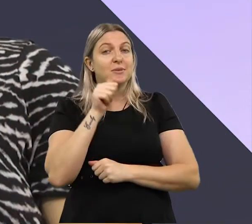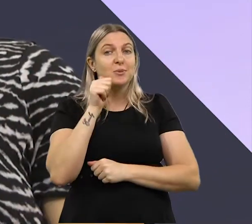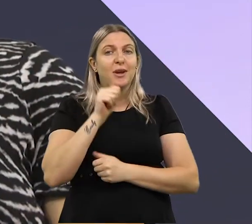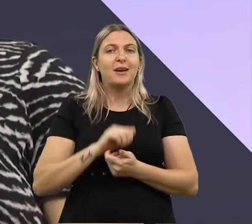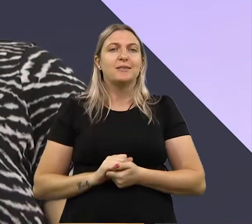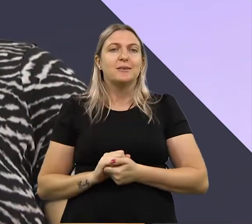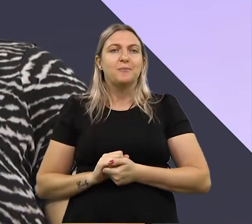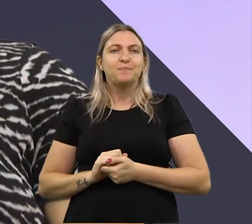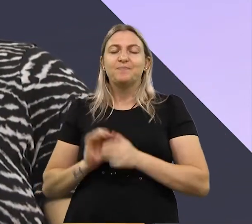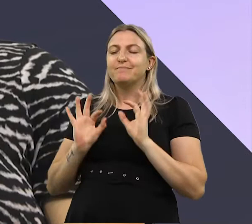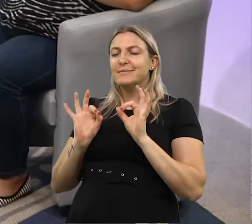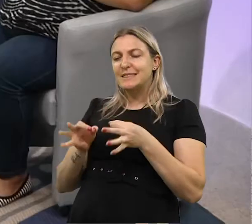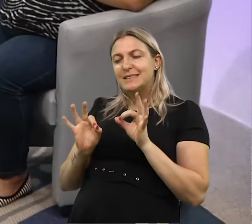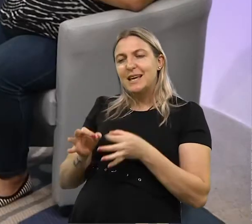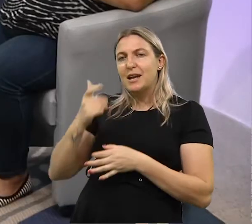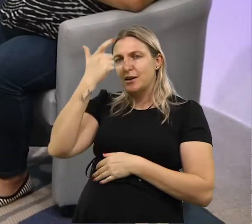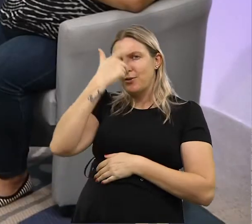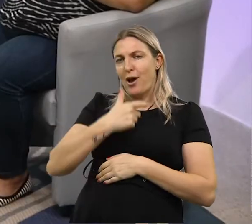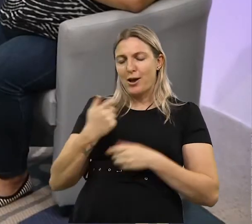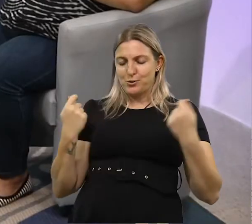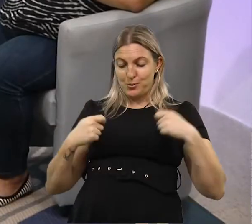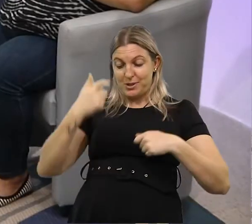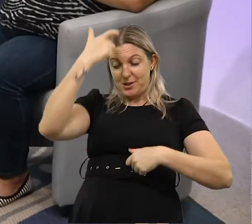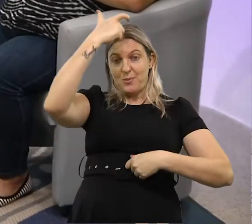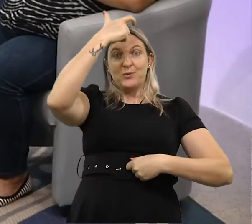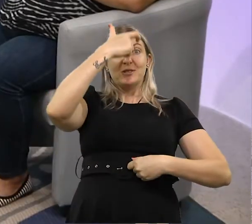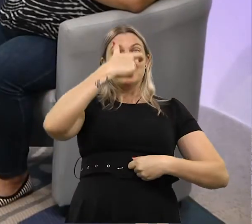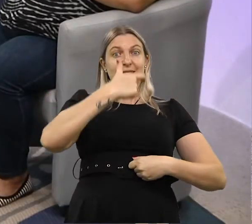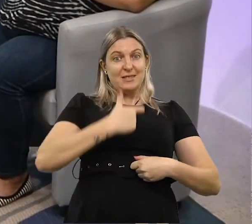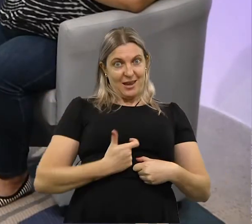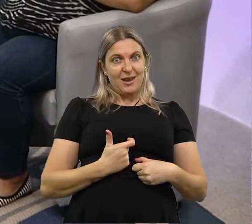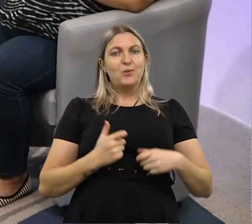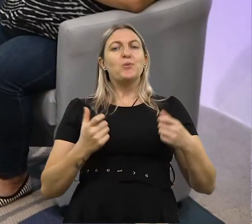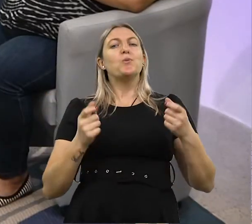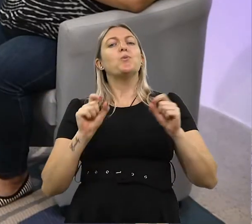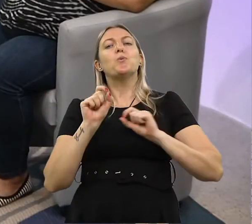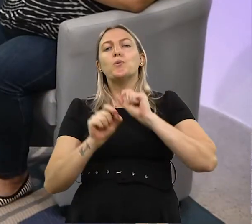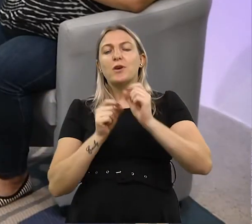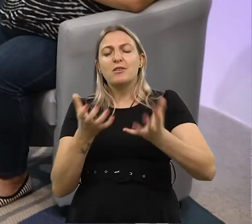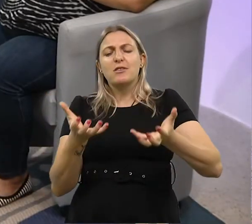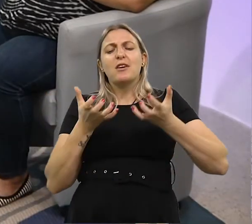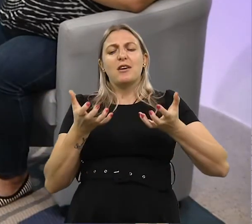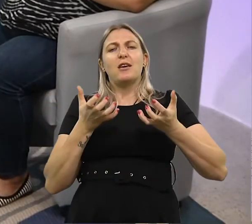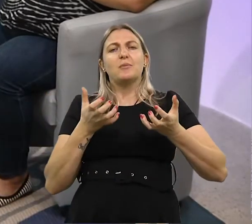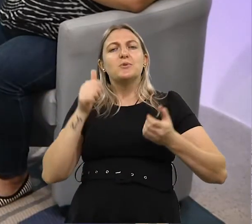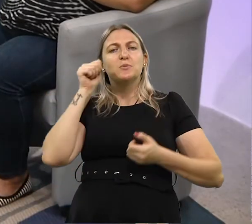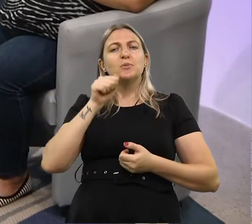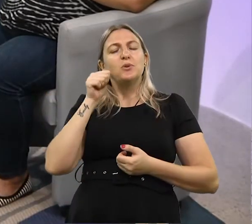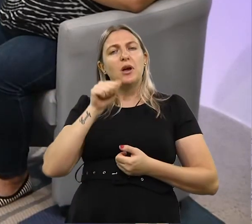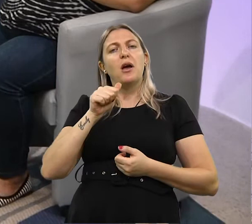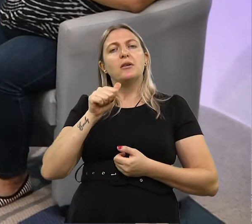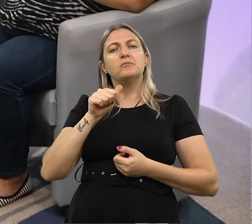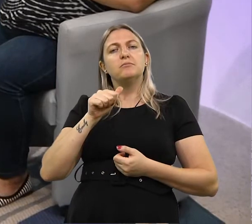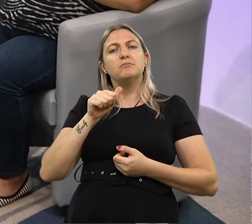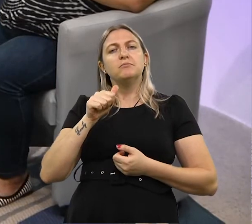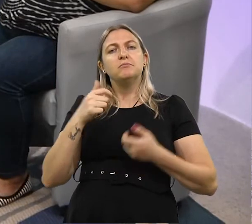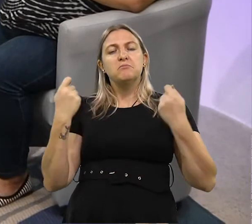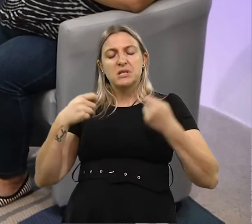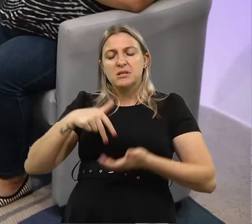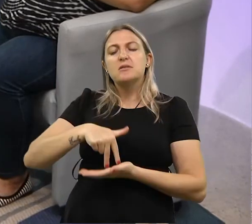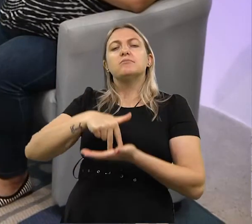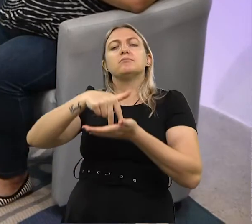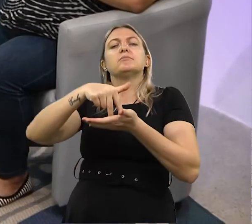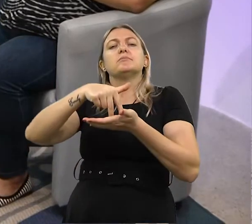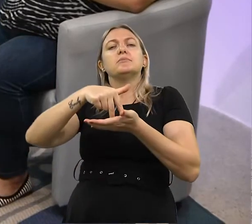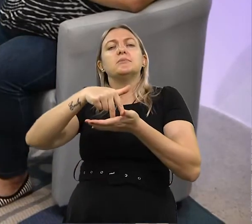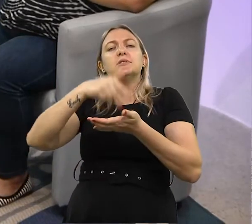todas. Parabéns, mulheres. Muito bem, eu acho que a gente tem que ser o que a gente quer ser. A mulher tem que ocupar o